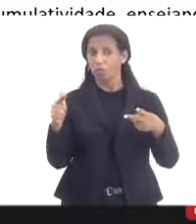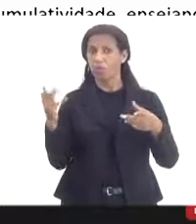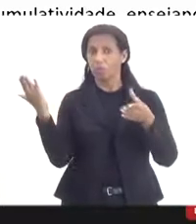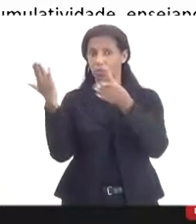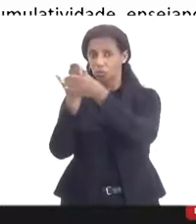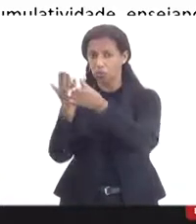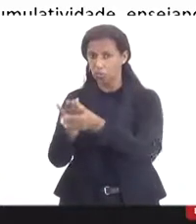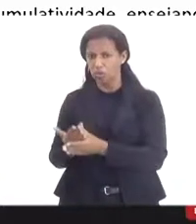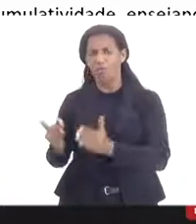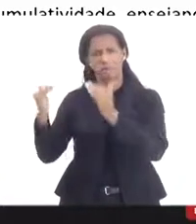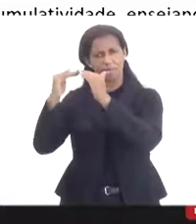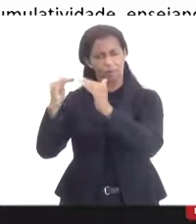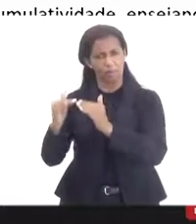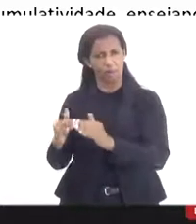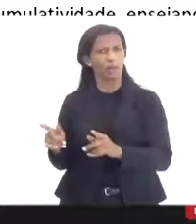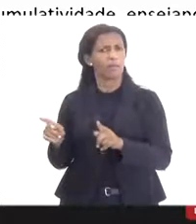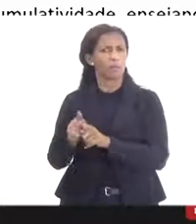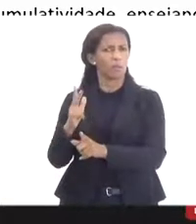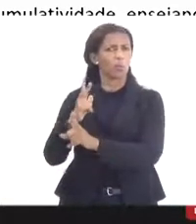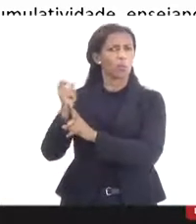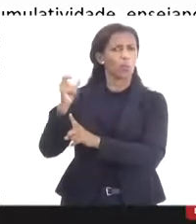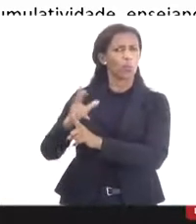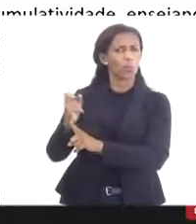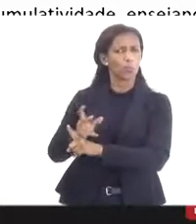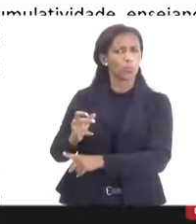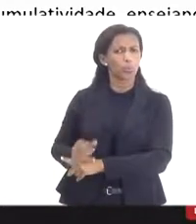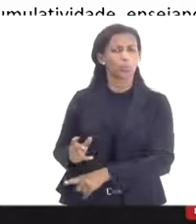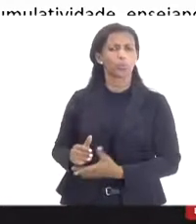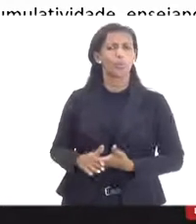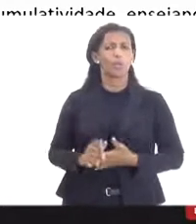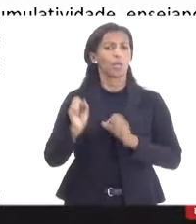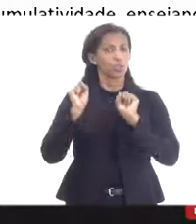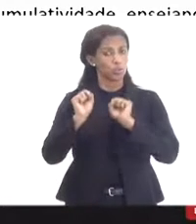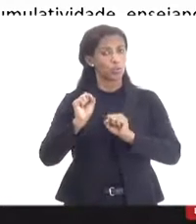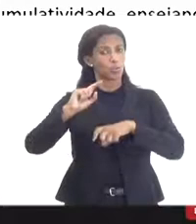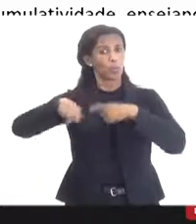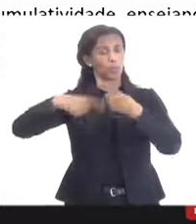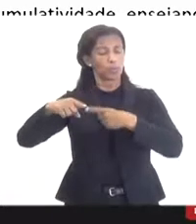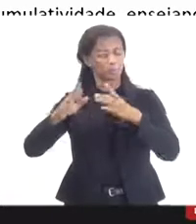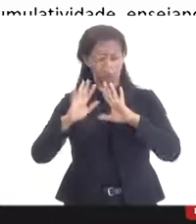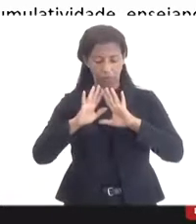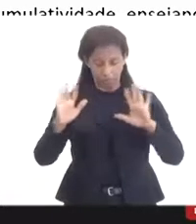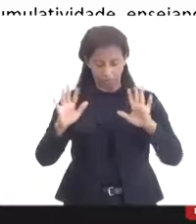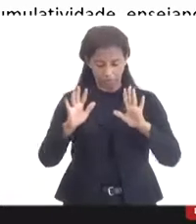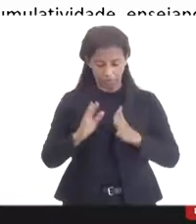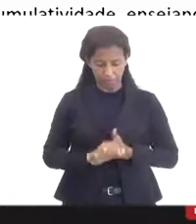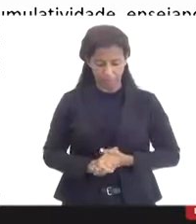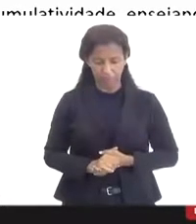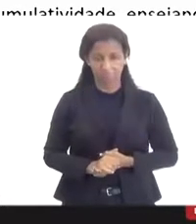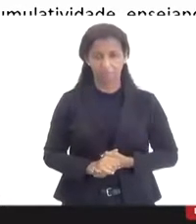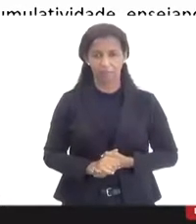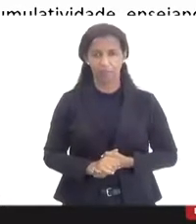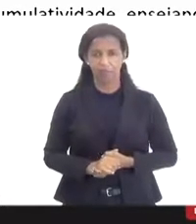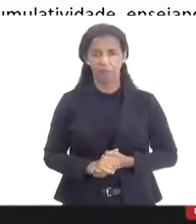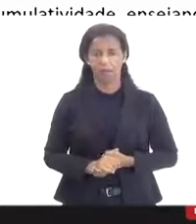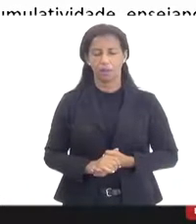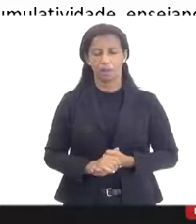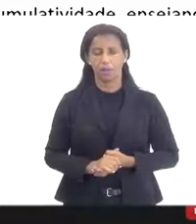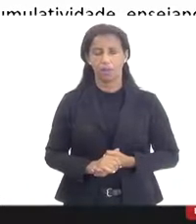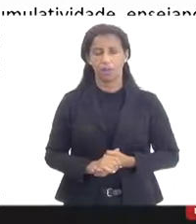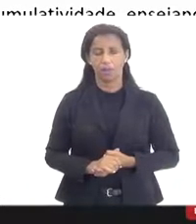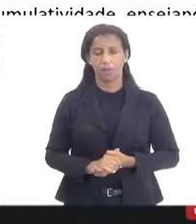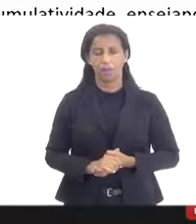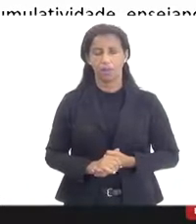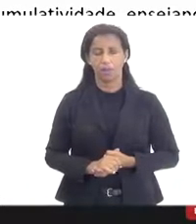acordos favoráveis também à empresa, eu acho que a gente pode depois disponibilizar, mas enfim. Doutora Andréia, por favor,